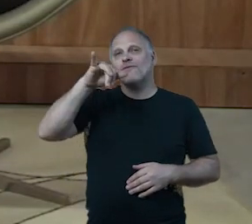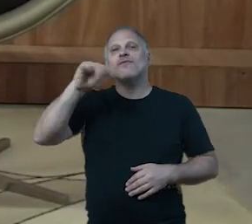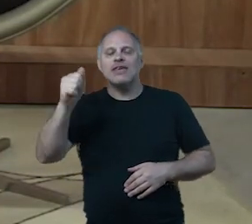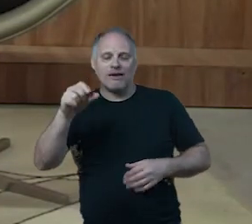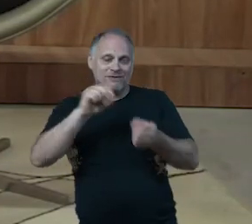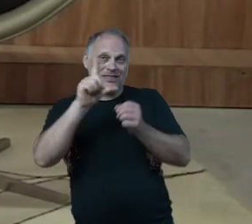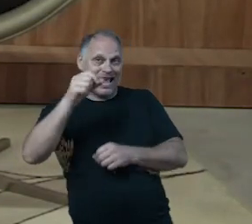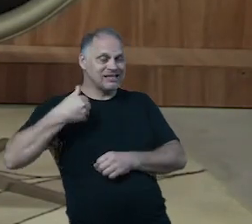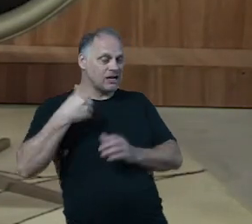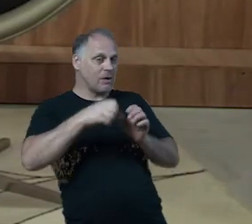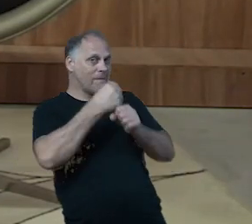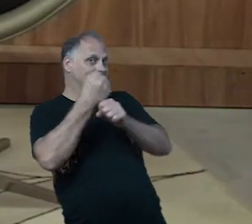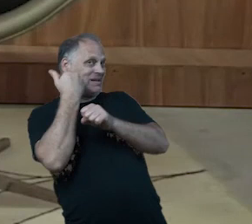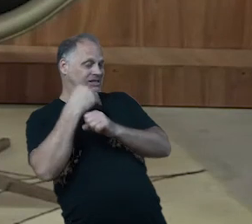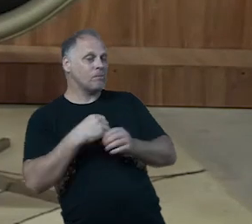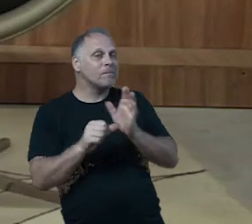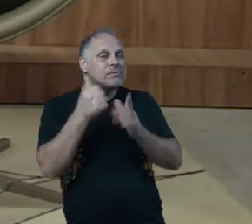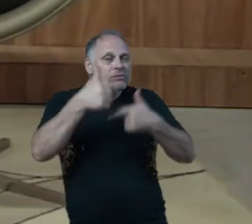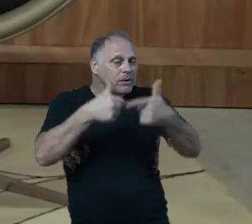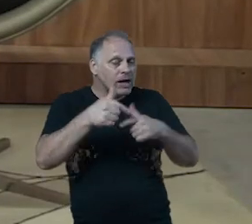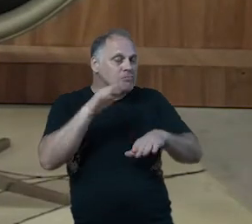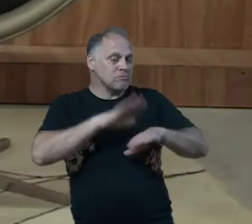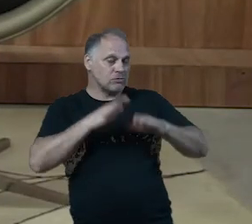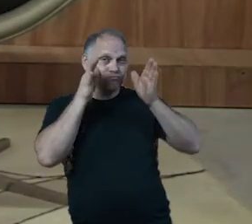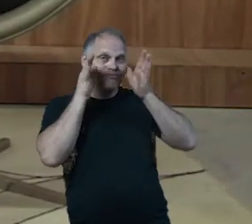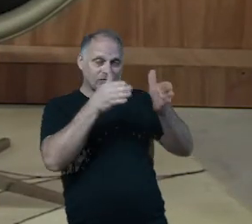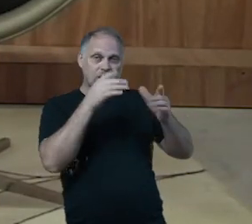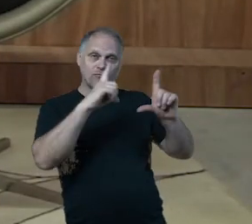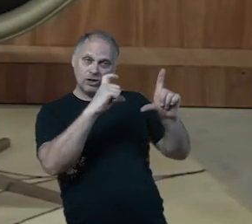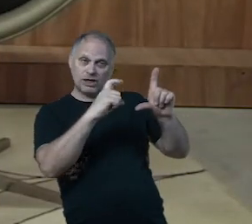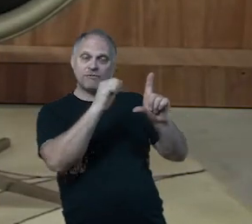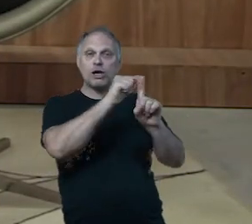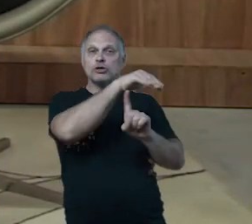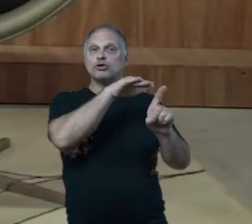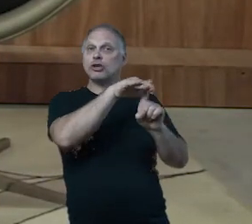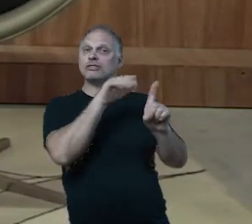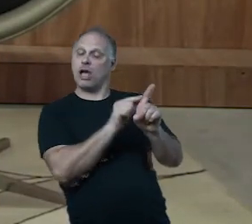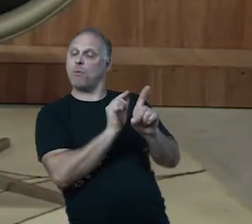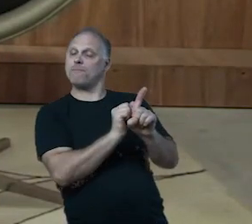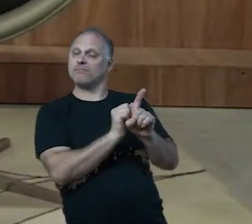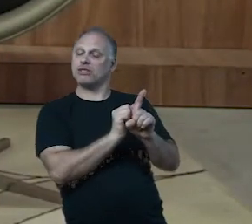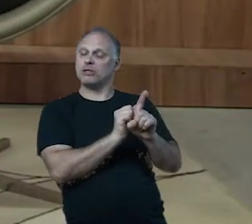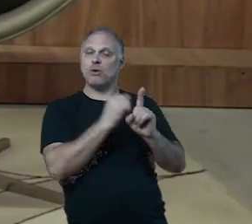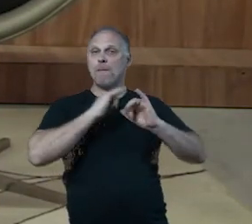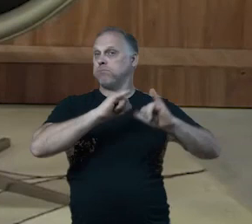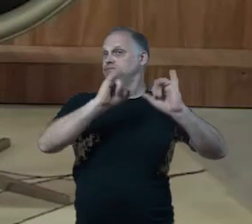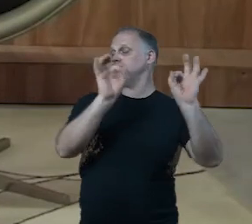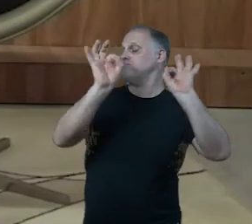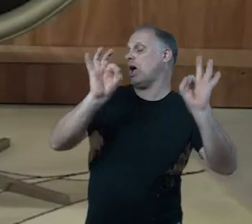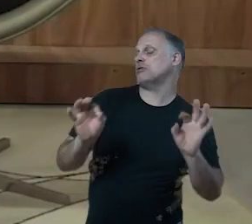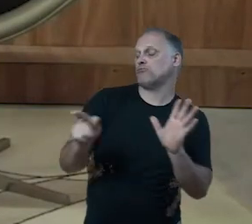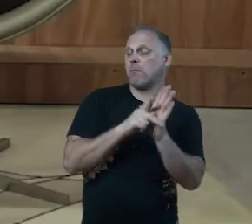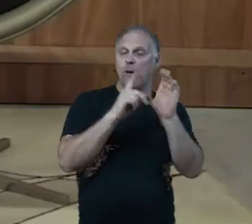passado. E foi o primeiro trabalho, assim, que eu brinco da fotografia social, né? Quando não é